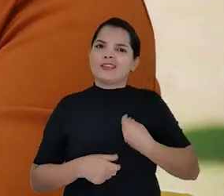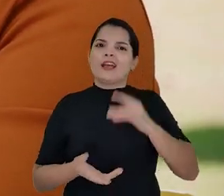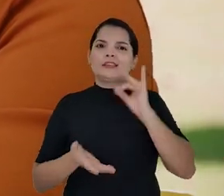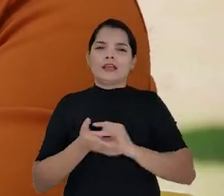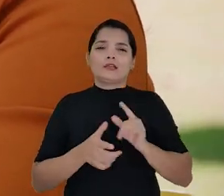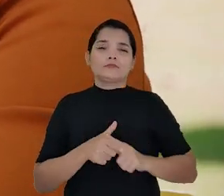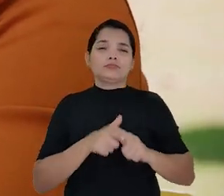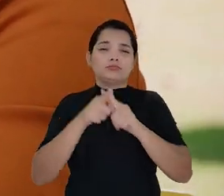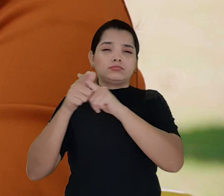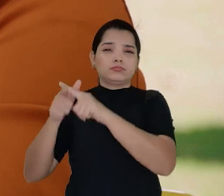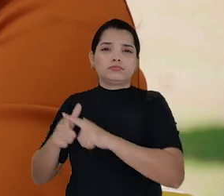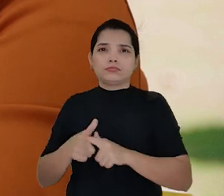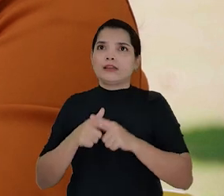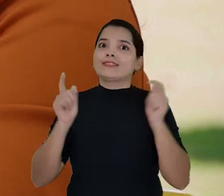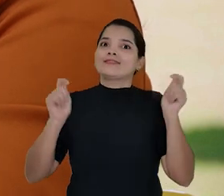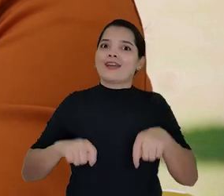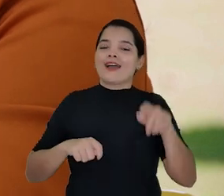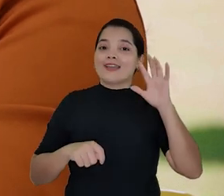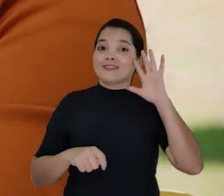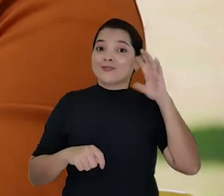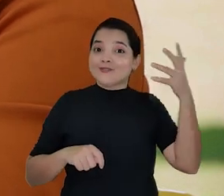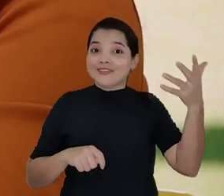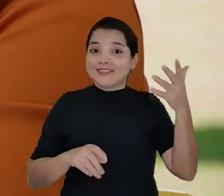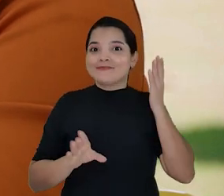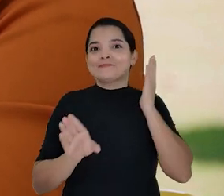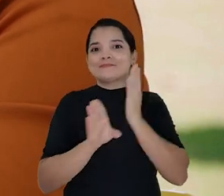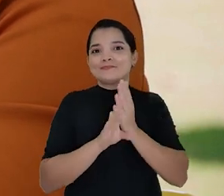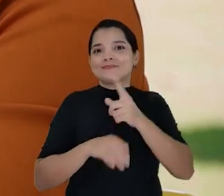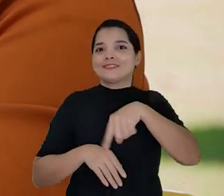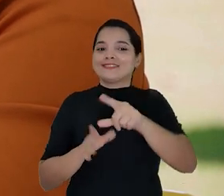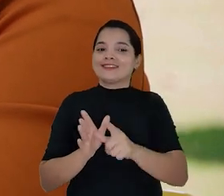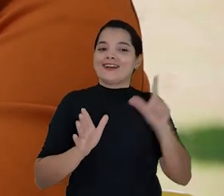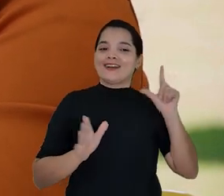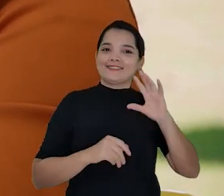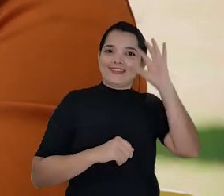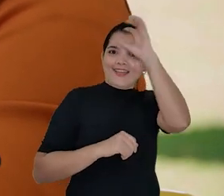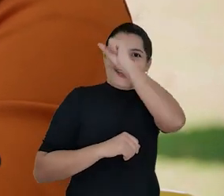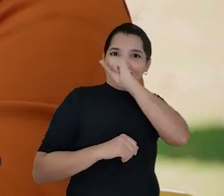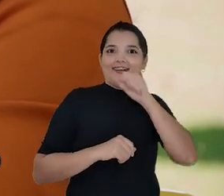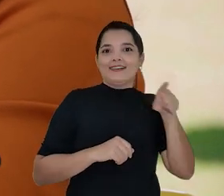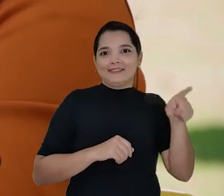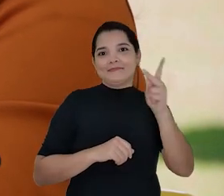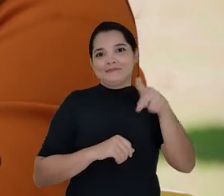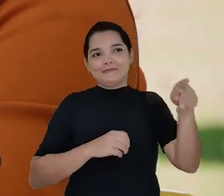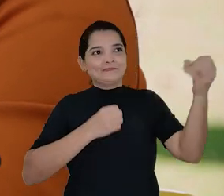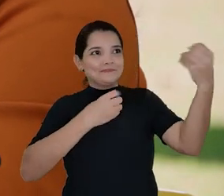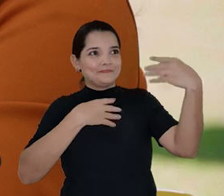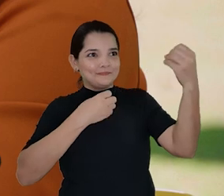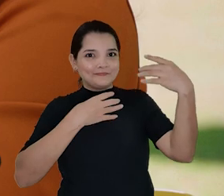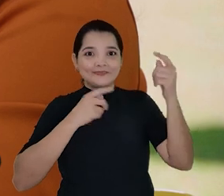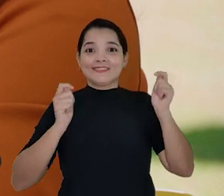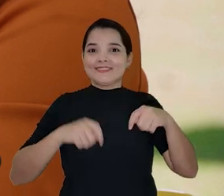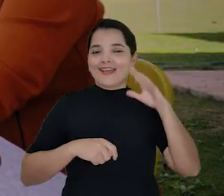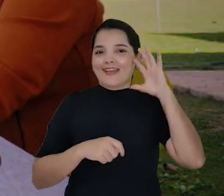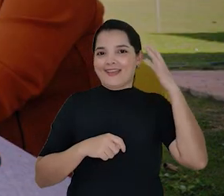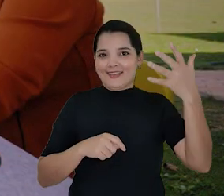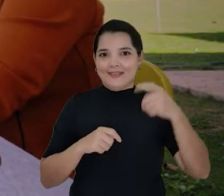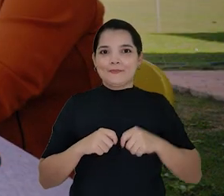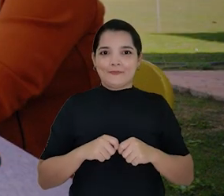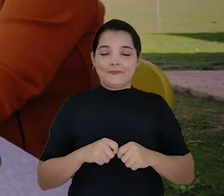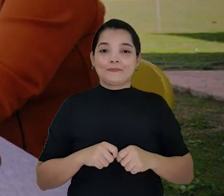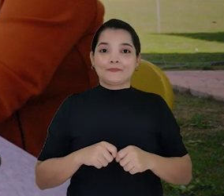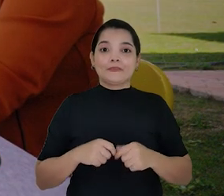realidade né que possam ser resolvidas com o conceito que é ensinado ali pelo mentor pelo professor